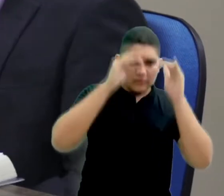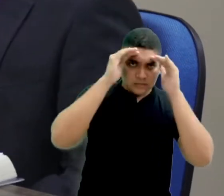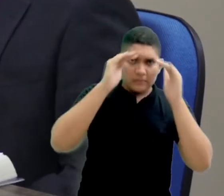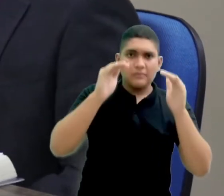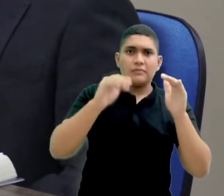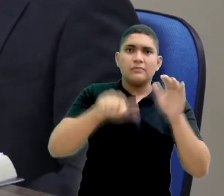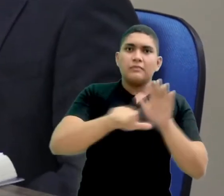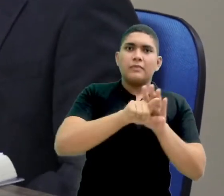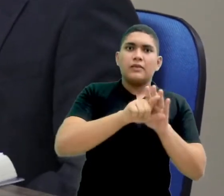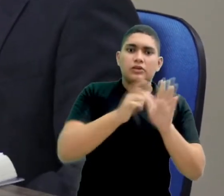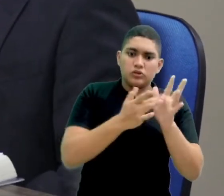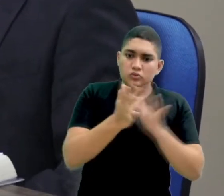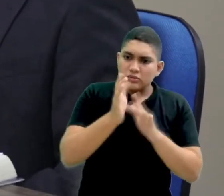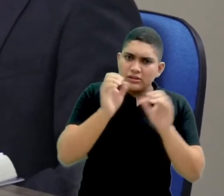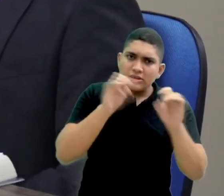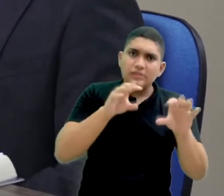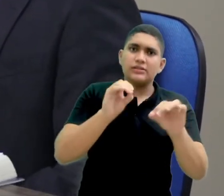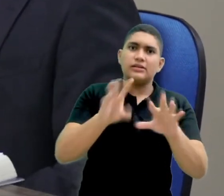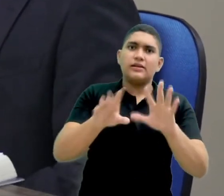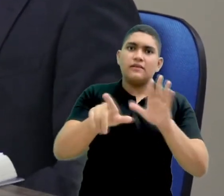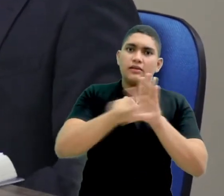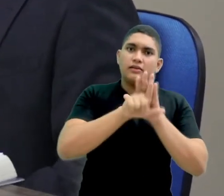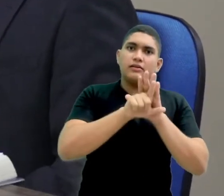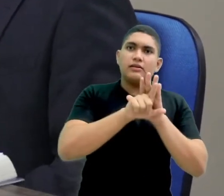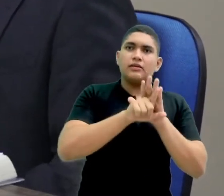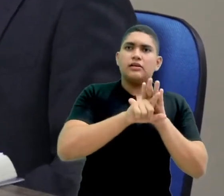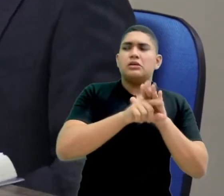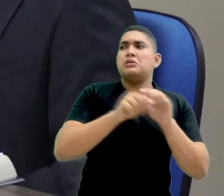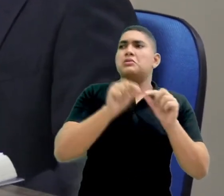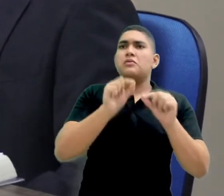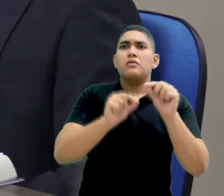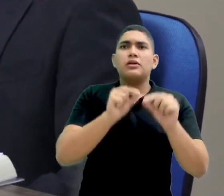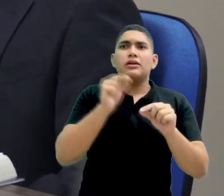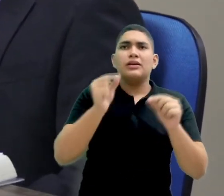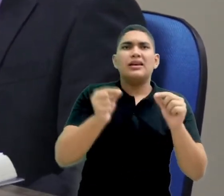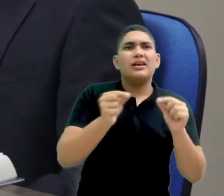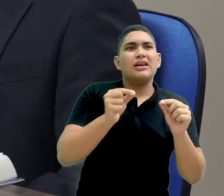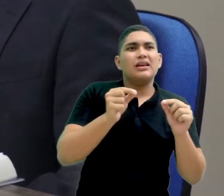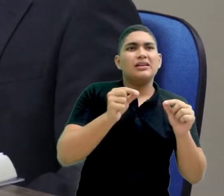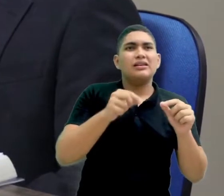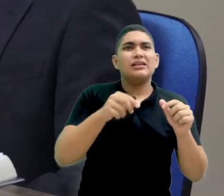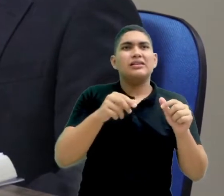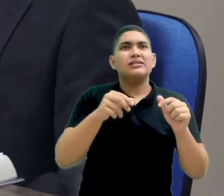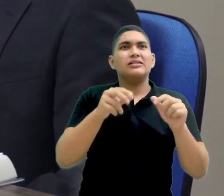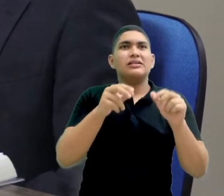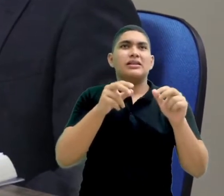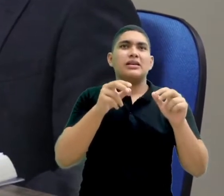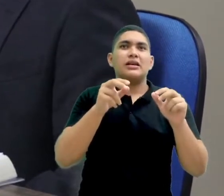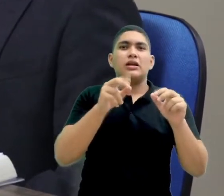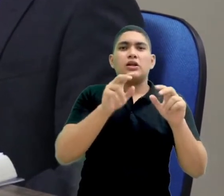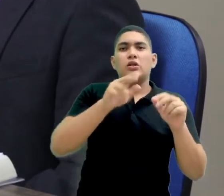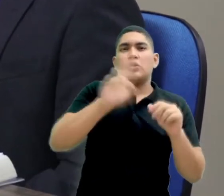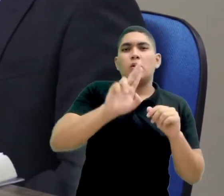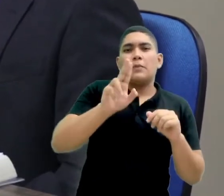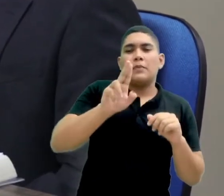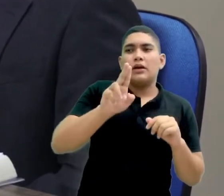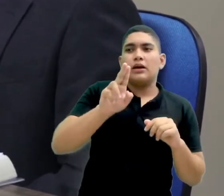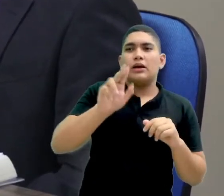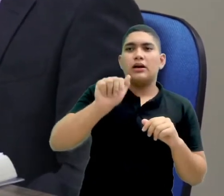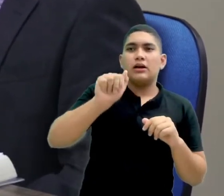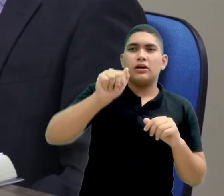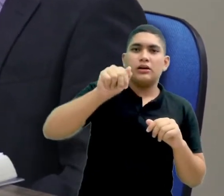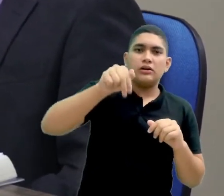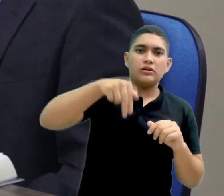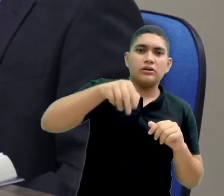lei. E aí o que seria esse termo antinomismo? O que seria de fato isso? É um termo cunhado